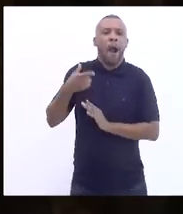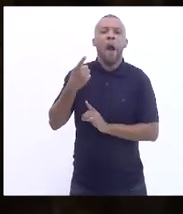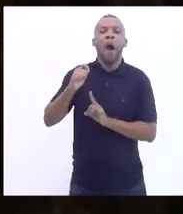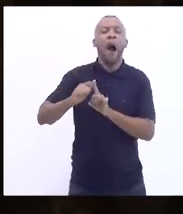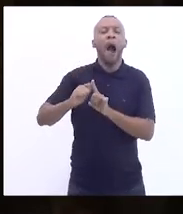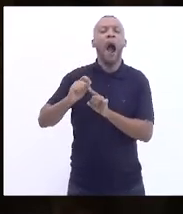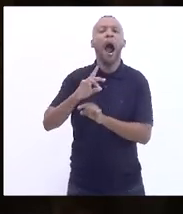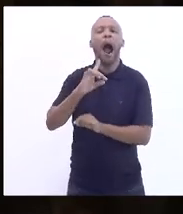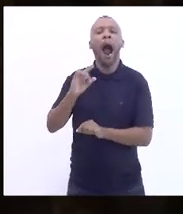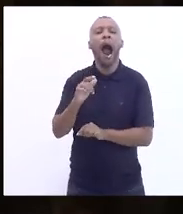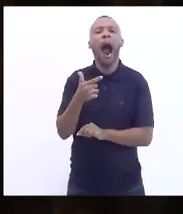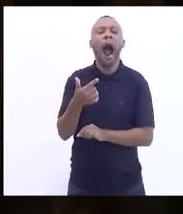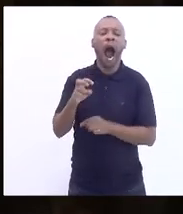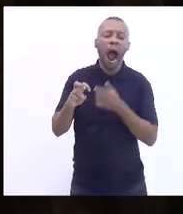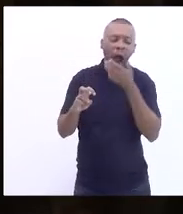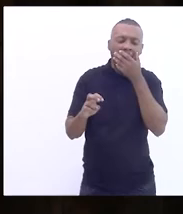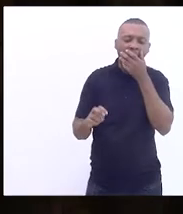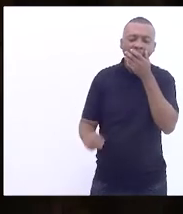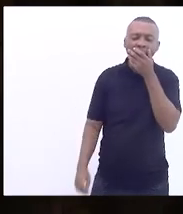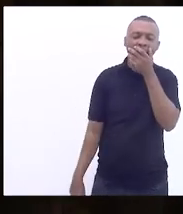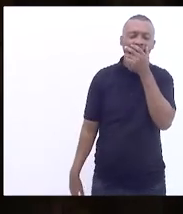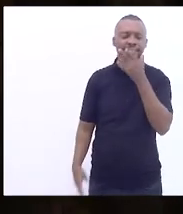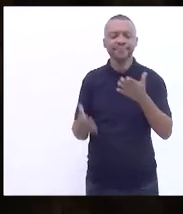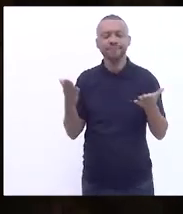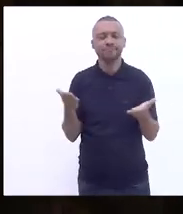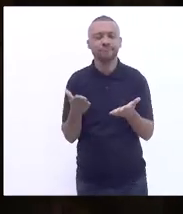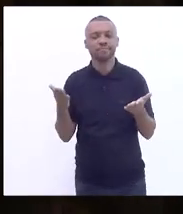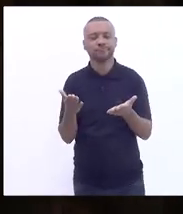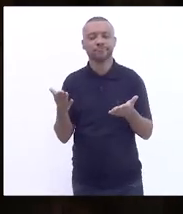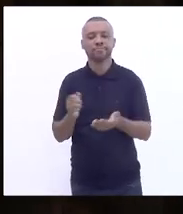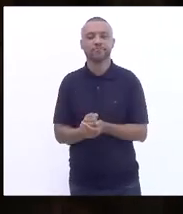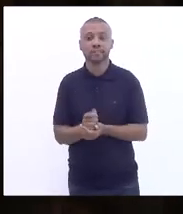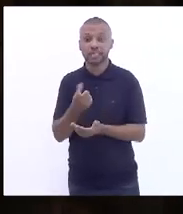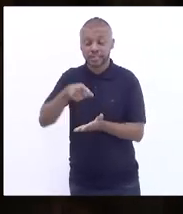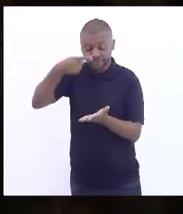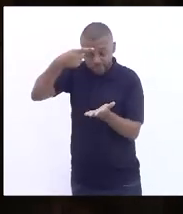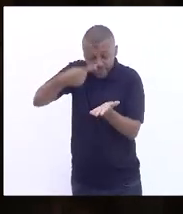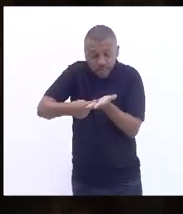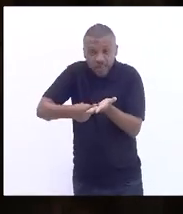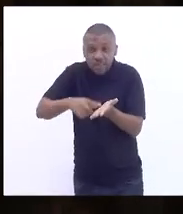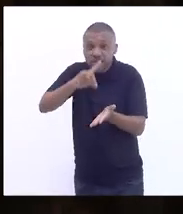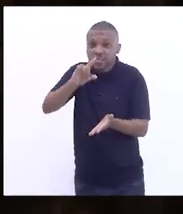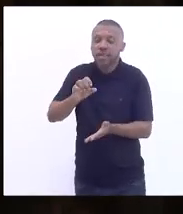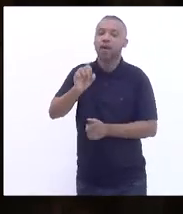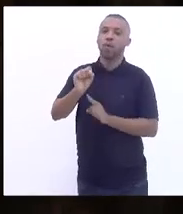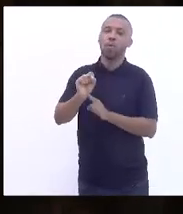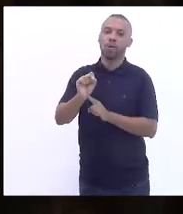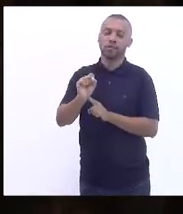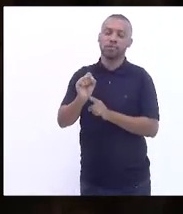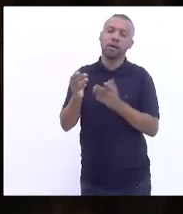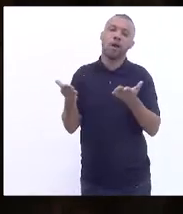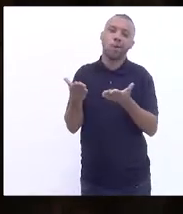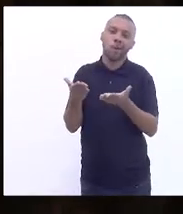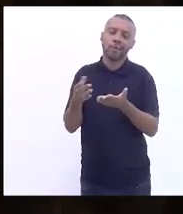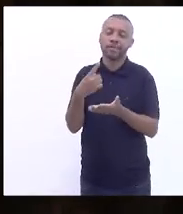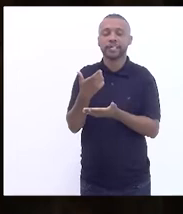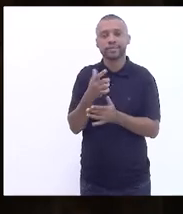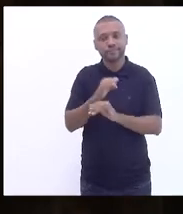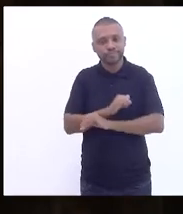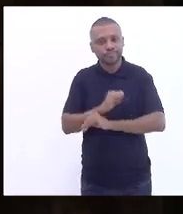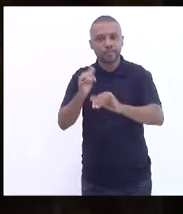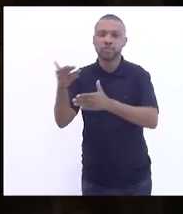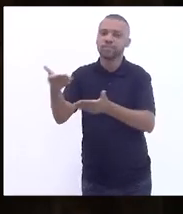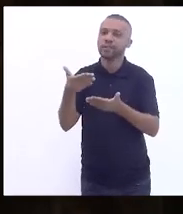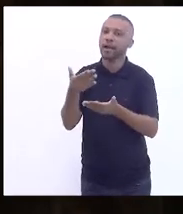no dia25 agora a gente vai fazer o Ato da gente tentou fazer agora dia oito e acho que eram chamar